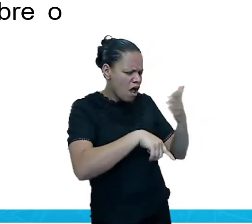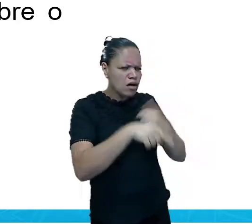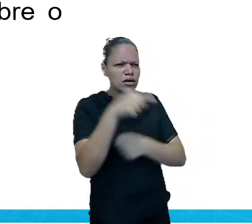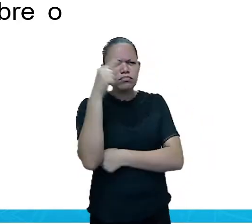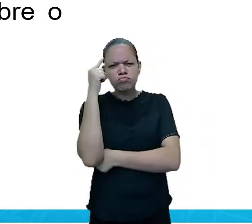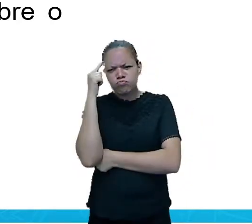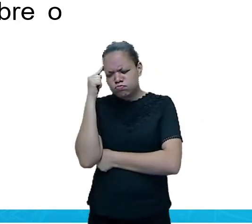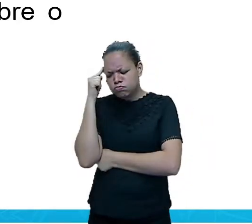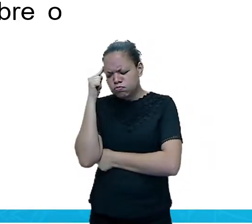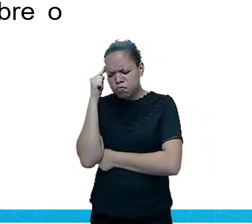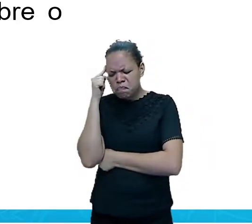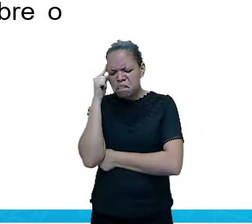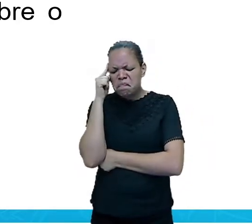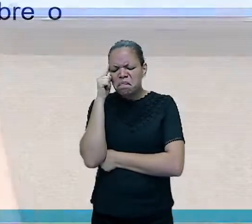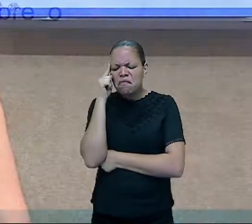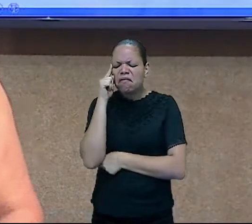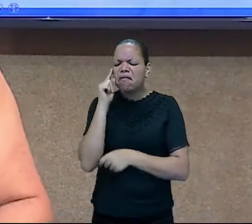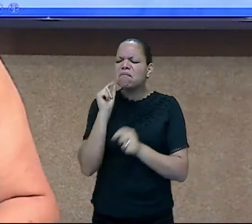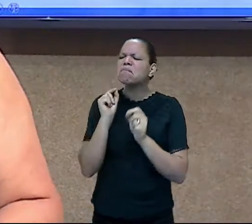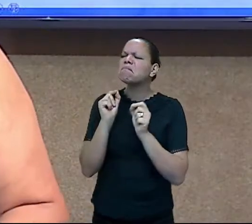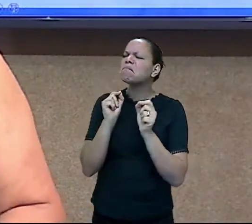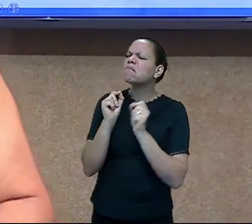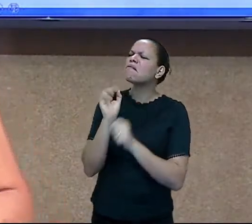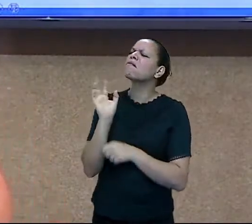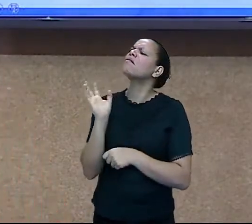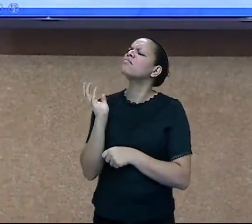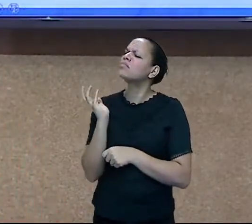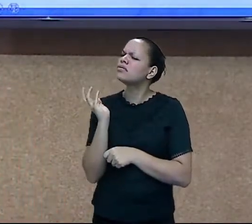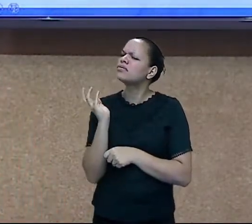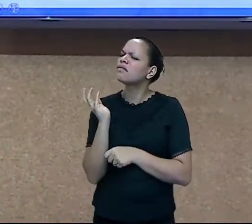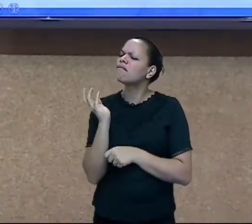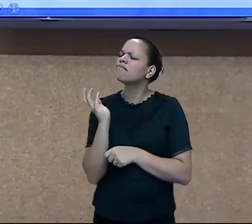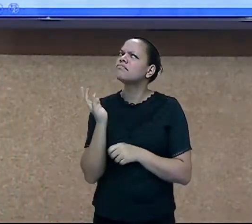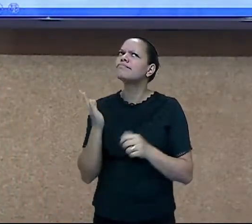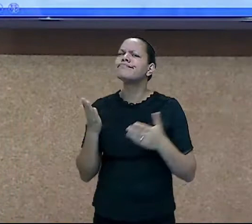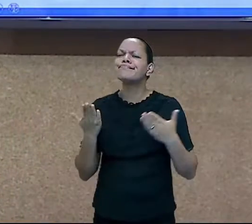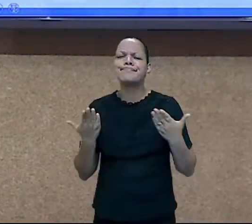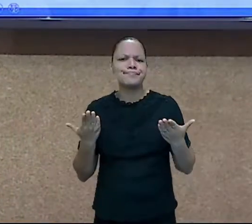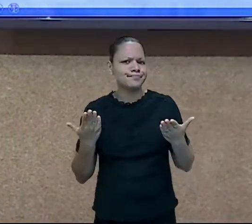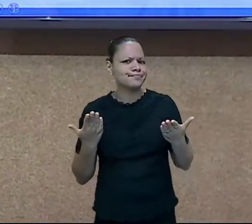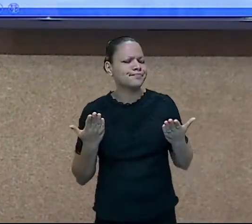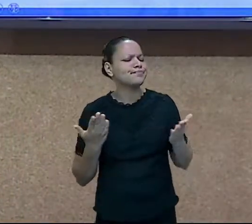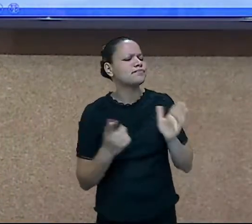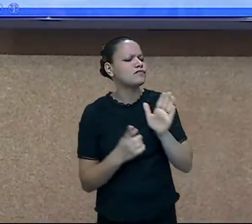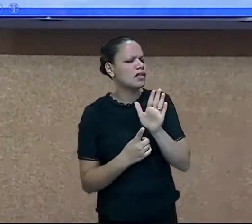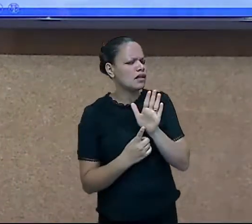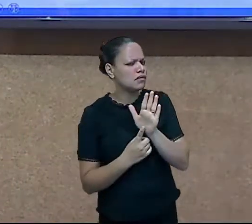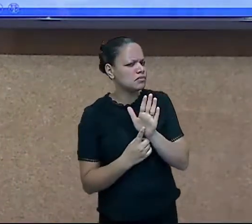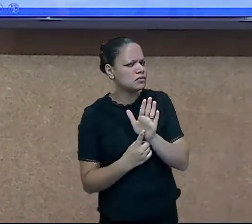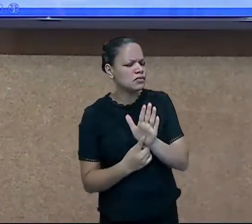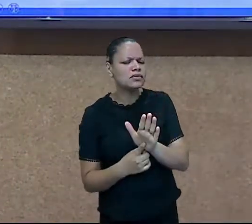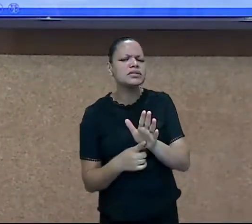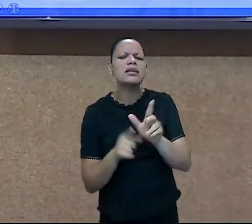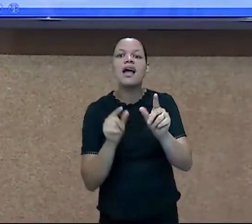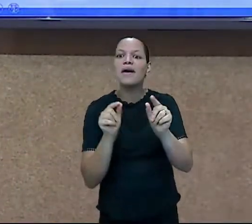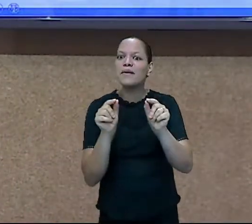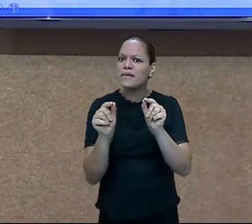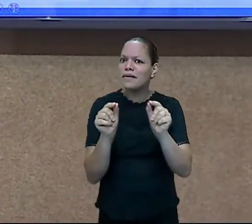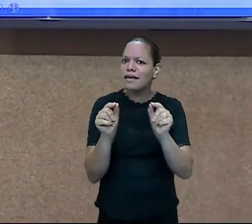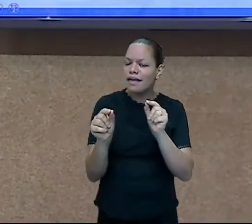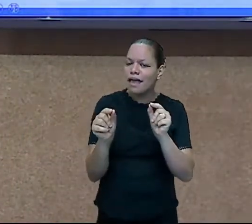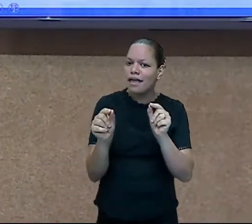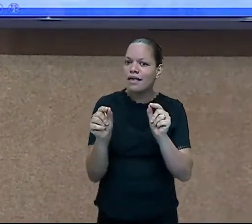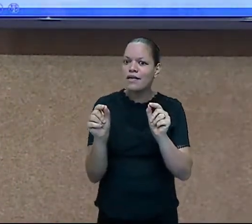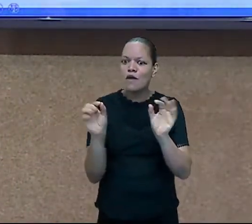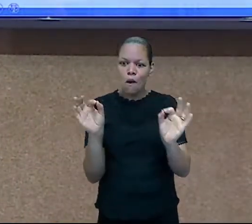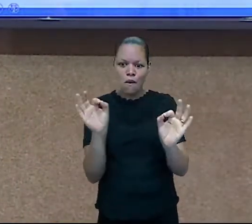na narrativa. Então, nós vamos fazer o quê? Nós vamos refletir sobre a moral da história.